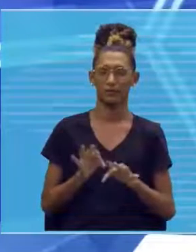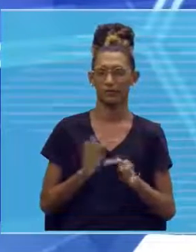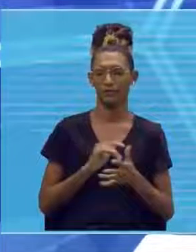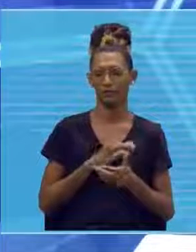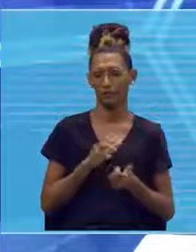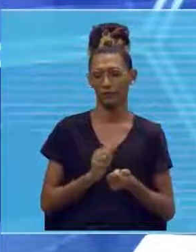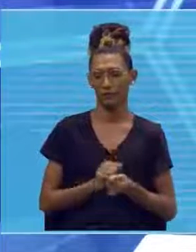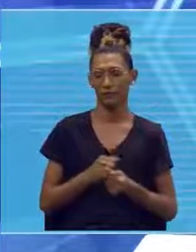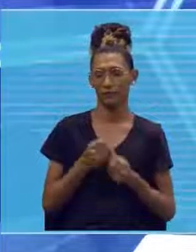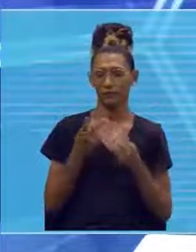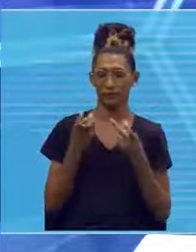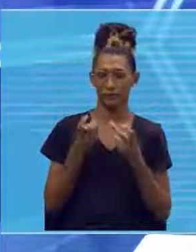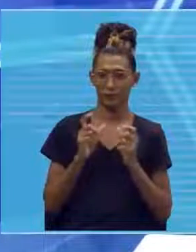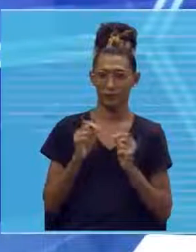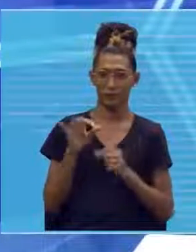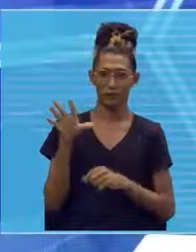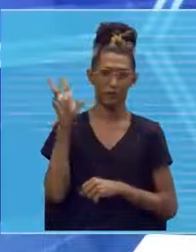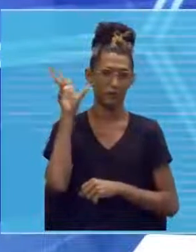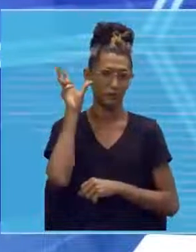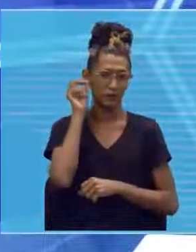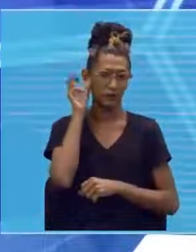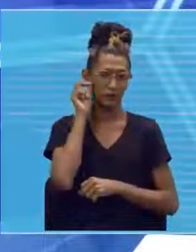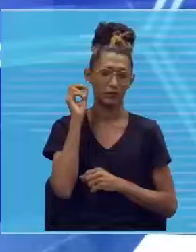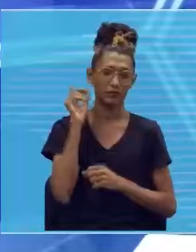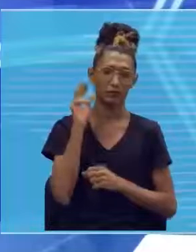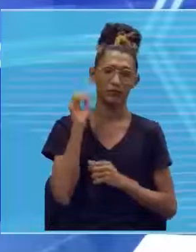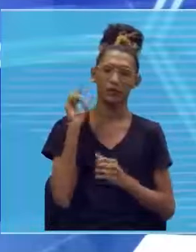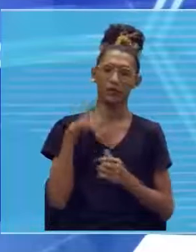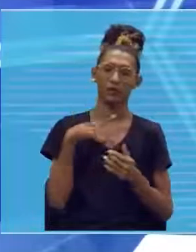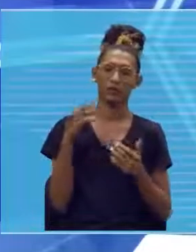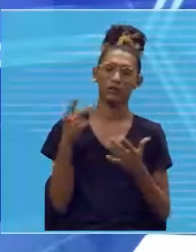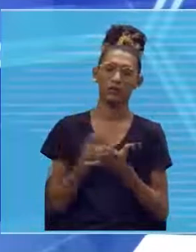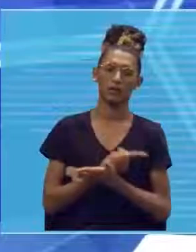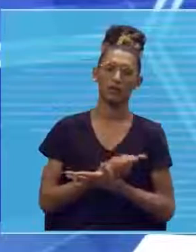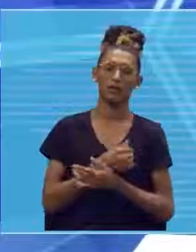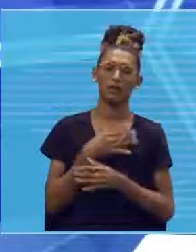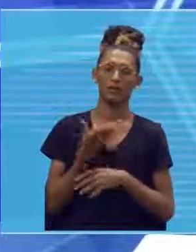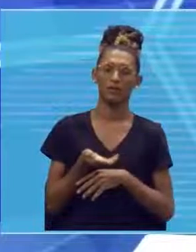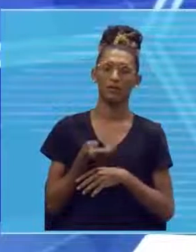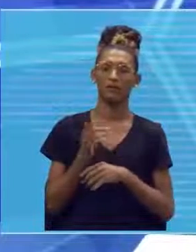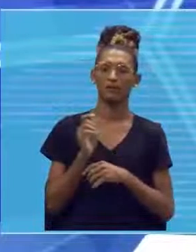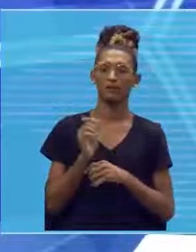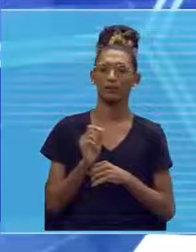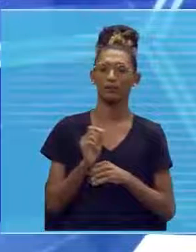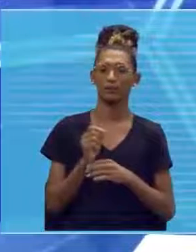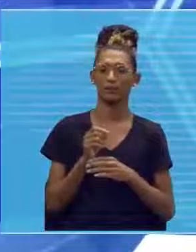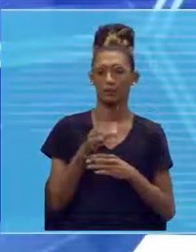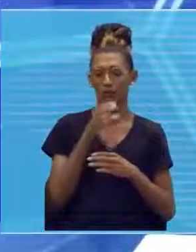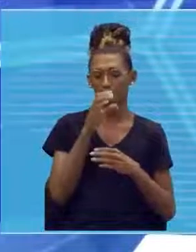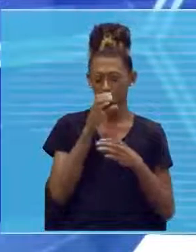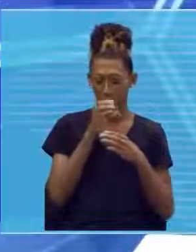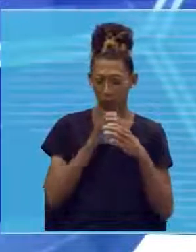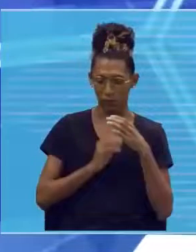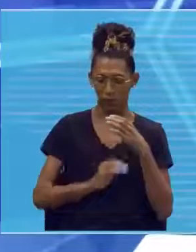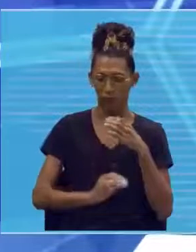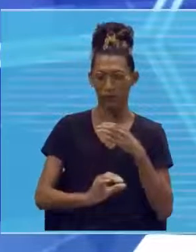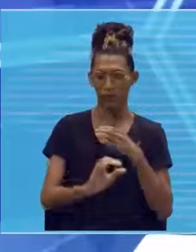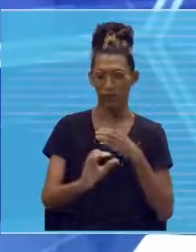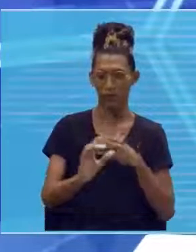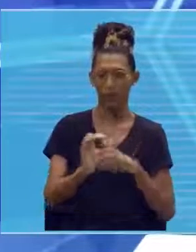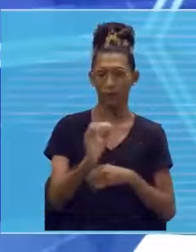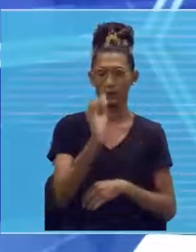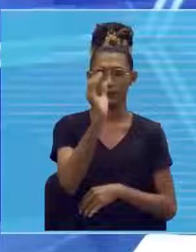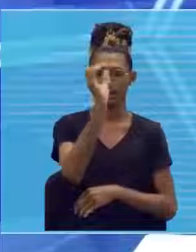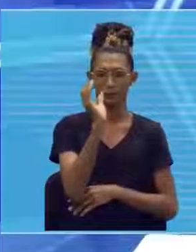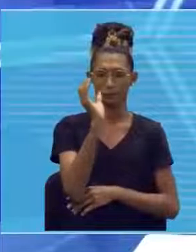veja E ouça o que está acontecendo e ele ficou esse bastão bem no meio da terra como eixo central